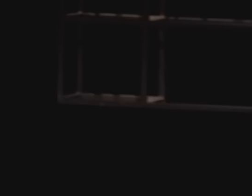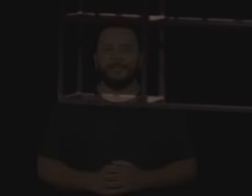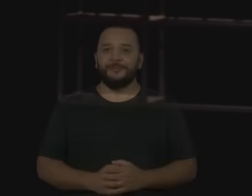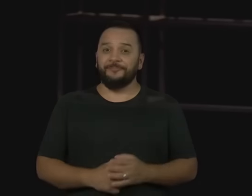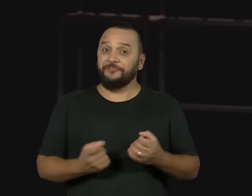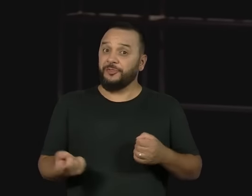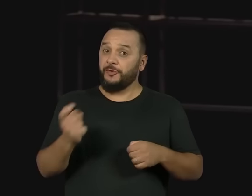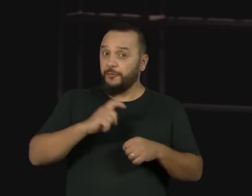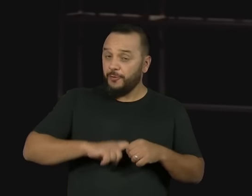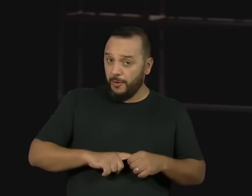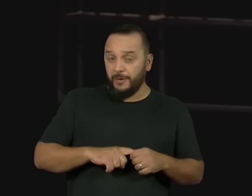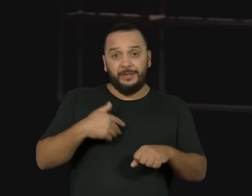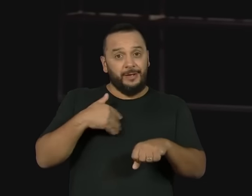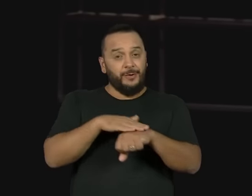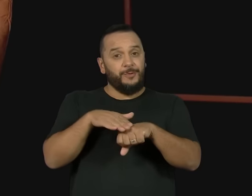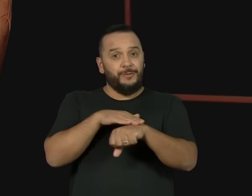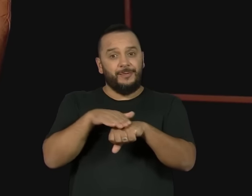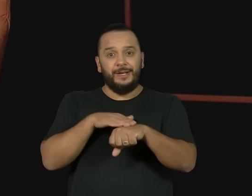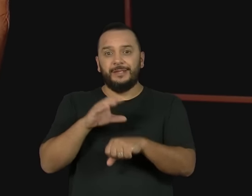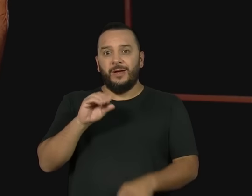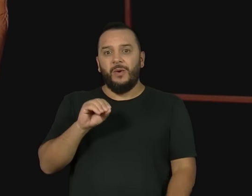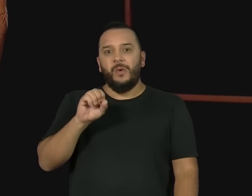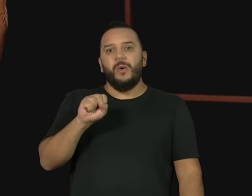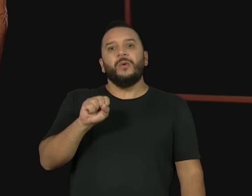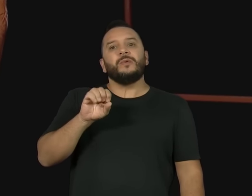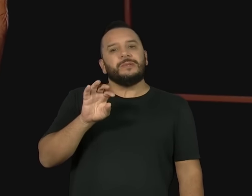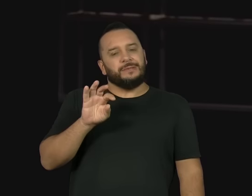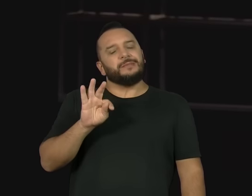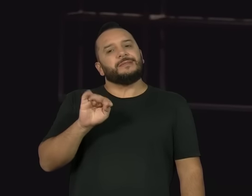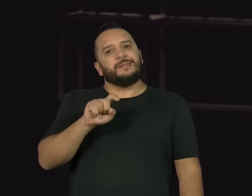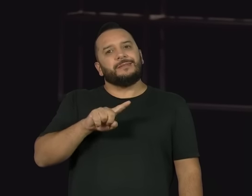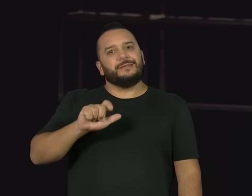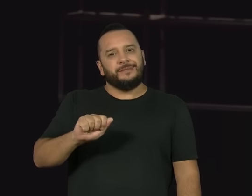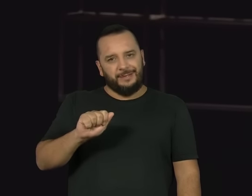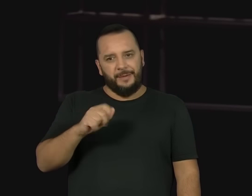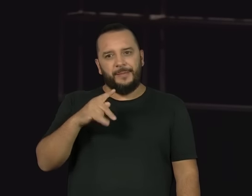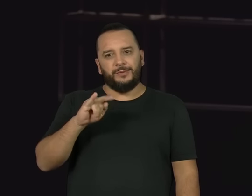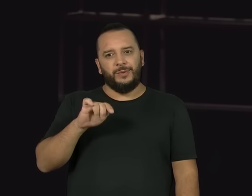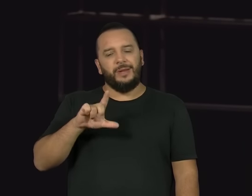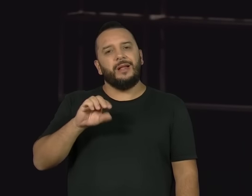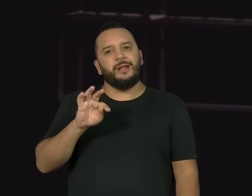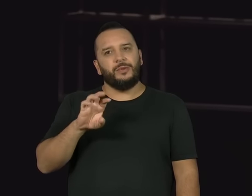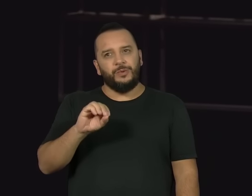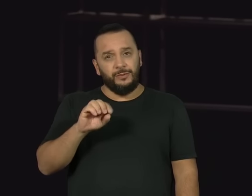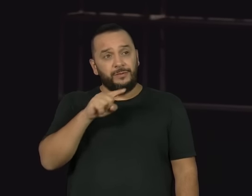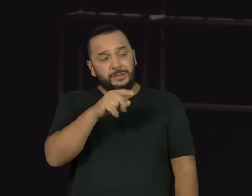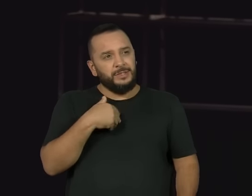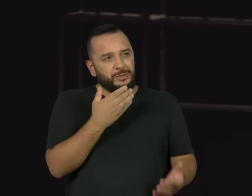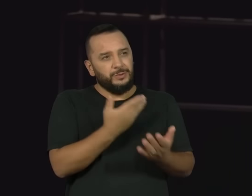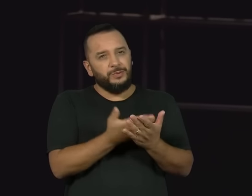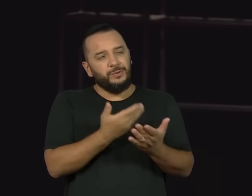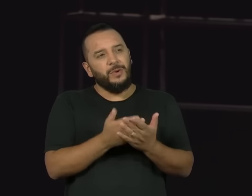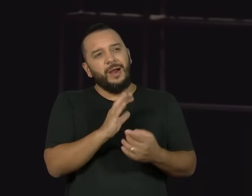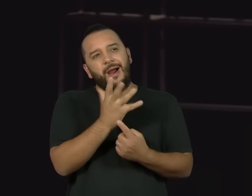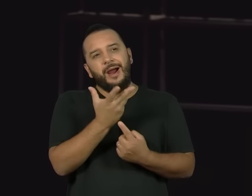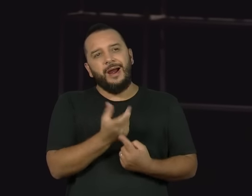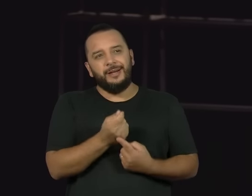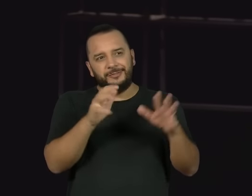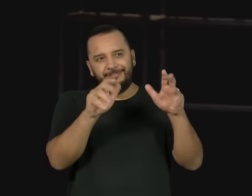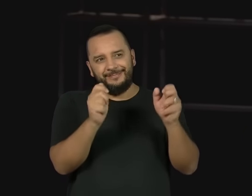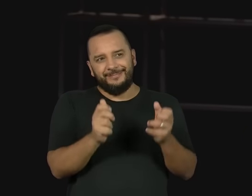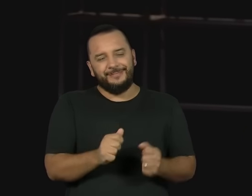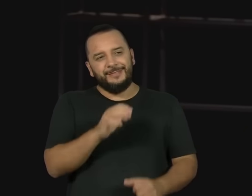Estamos de volta para a nossa conversa com Constanza Pascolato. Constanza, você chegou a estudar artes plásticas na FAAP, e aí você